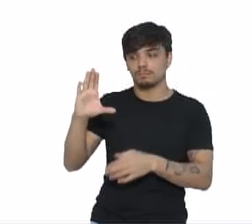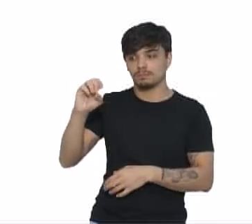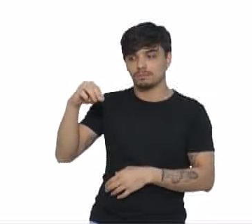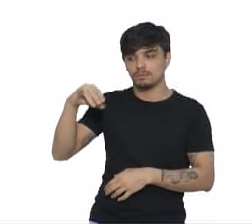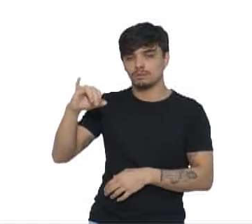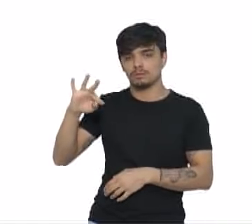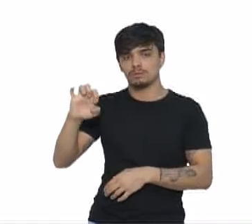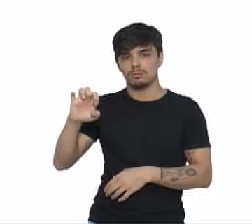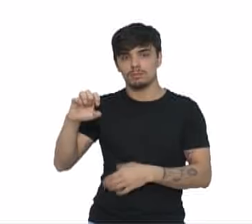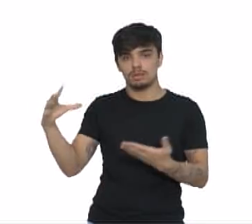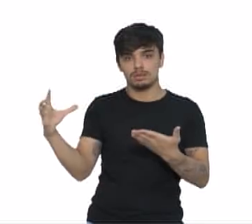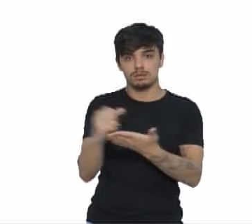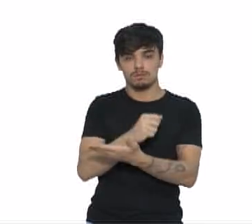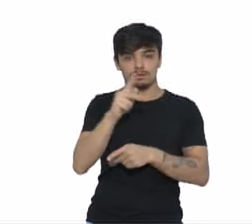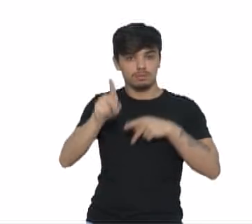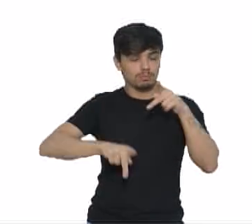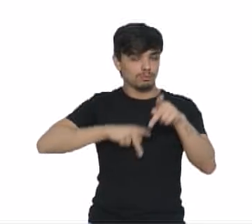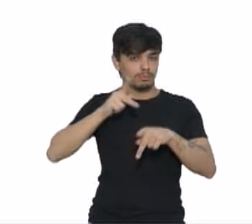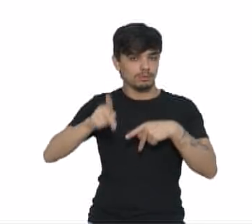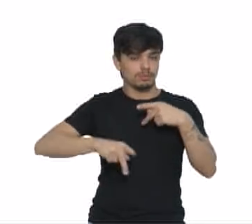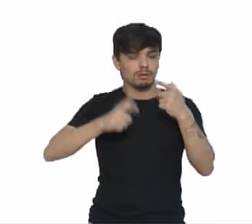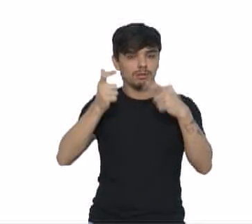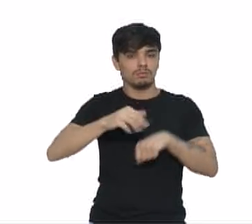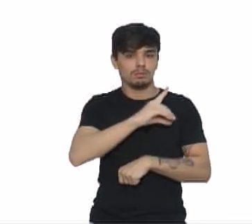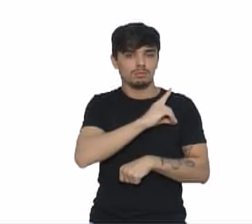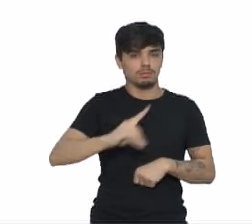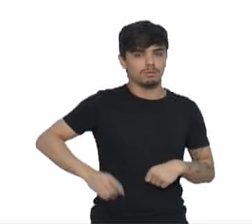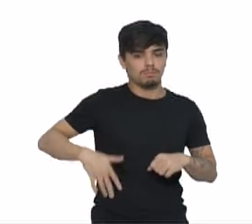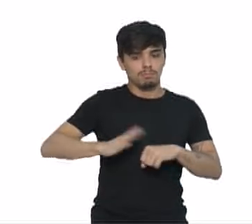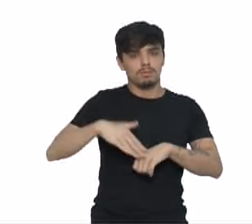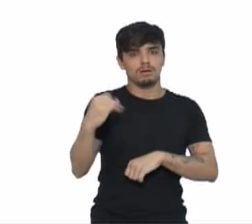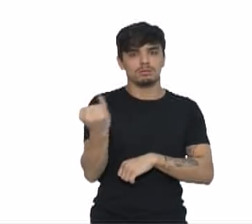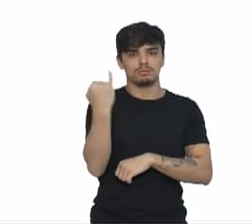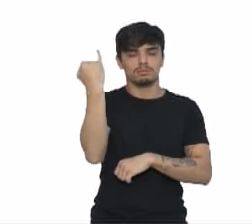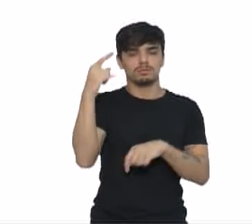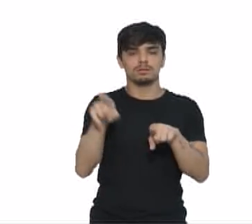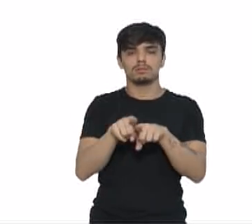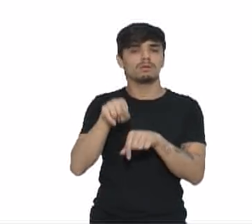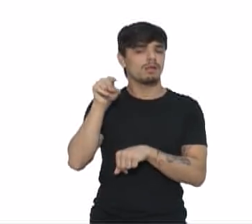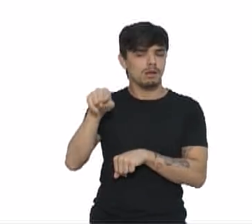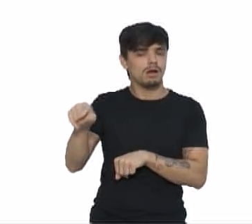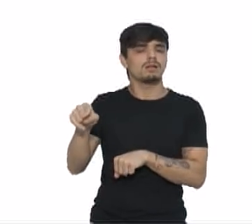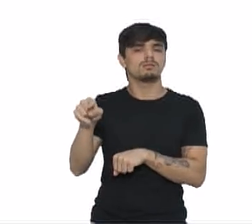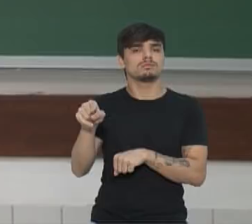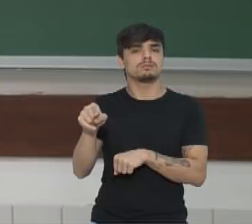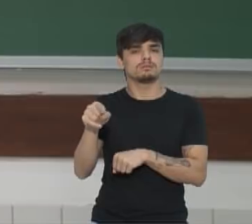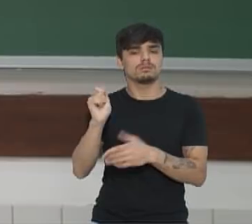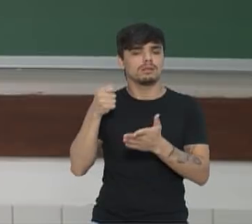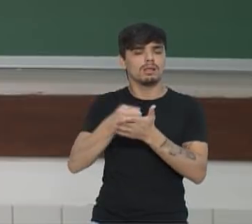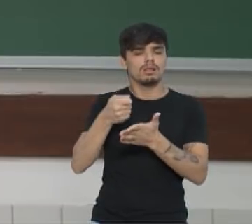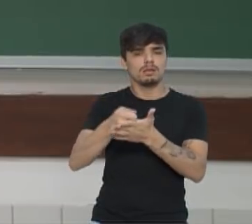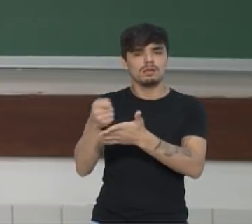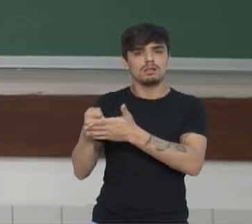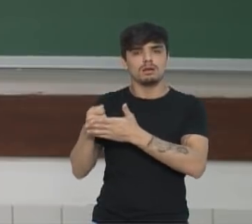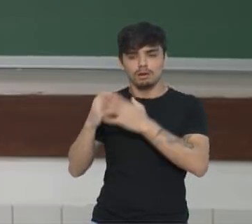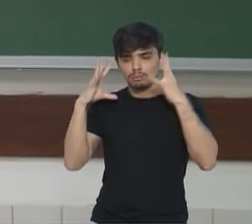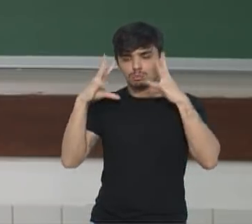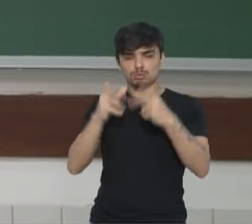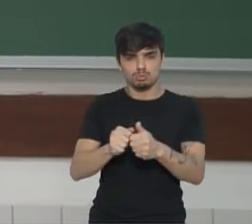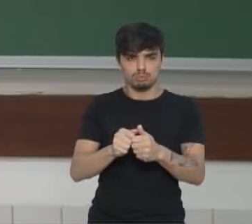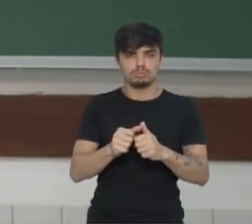de Salvação Pública, onde ficavam os deputados mais importantes e praticamente era eles que tomavam todas as decisões da